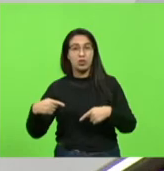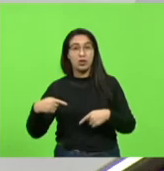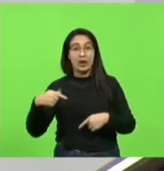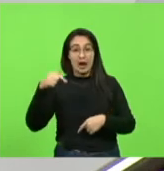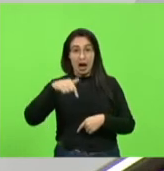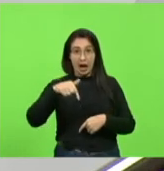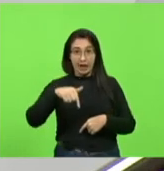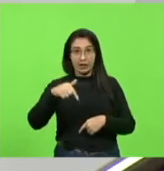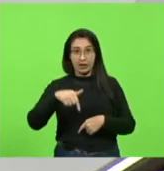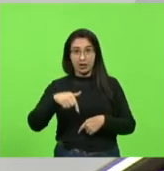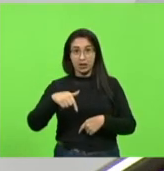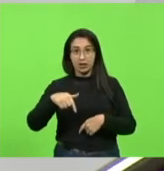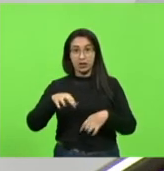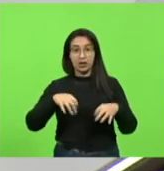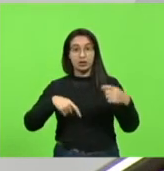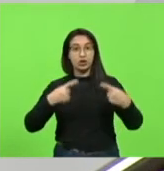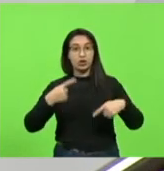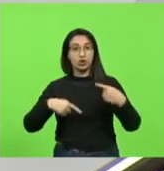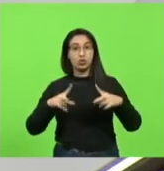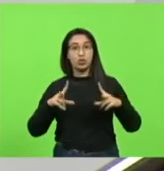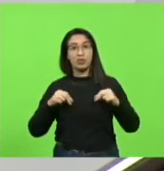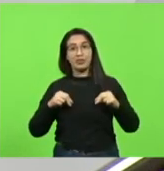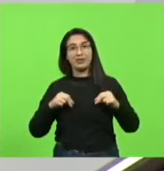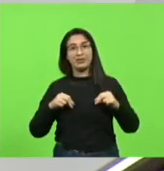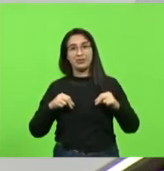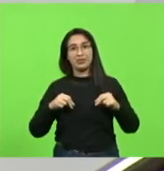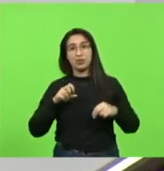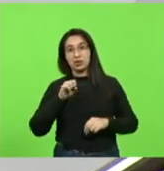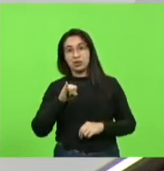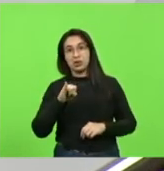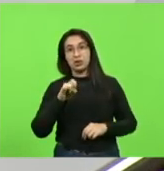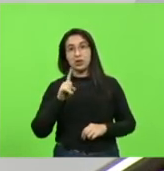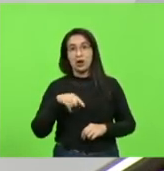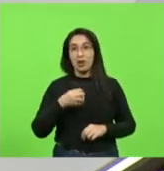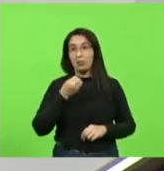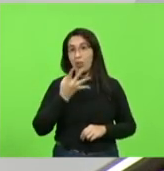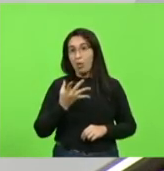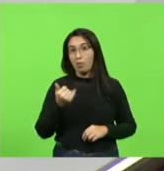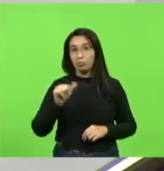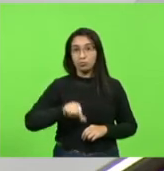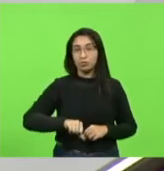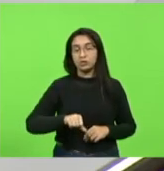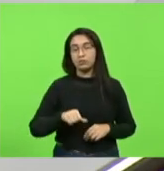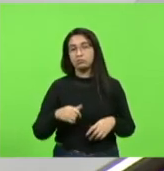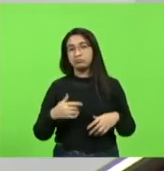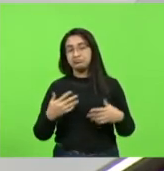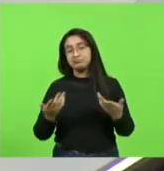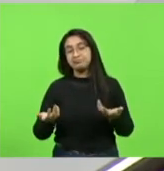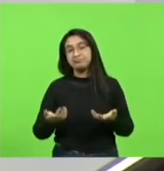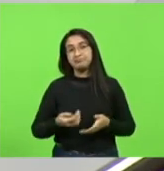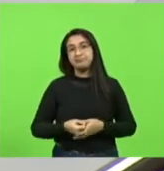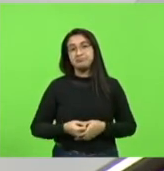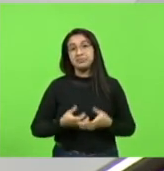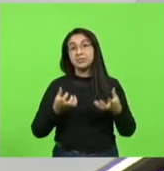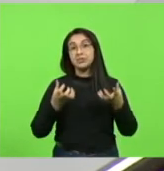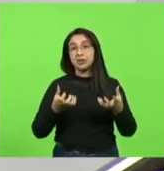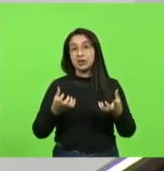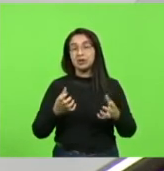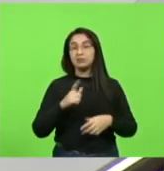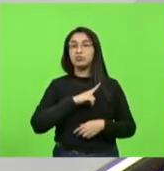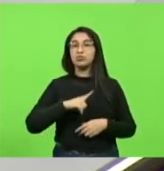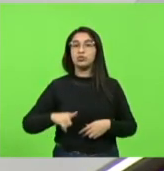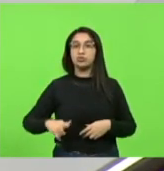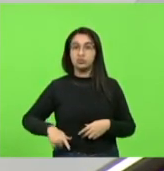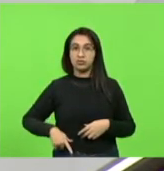nesse caso, discute o quê? O mérito. Se ele é bom, se ele é ruim. Então, nós queremos que o Estado volte a crescer, o